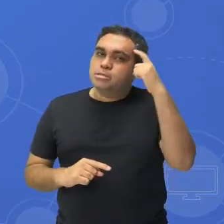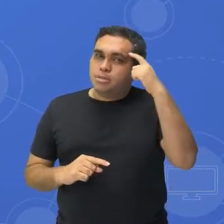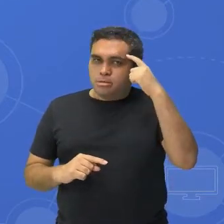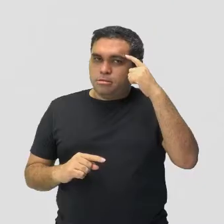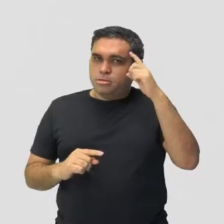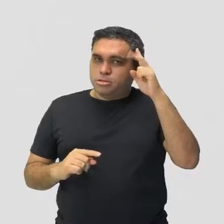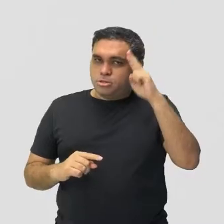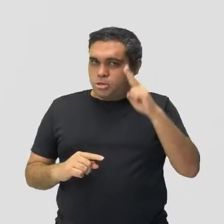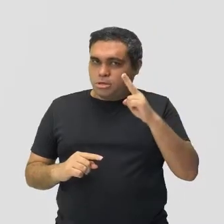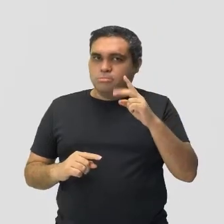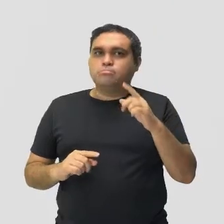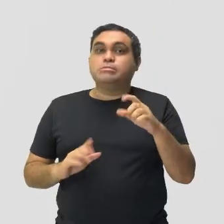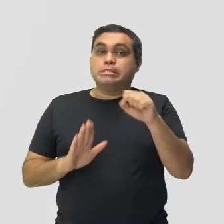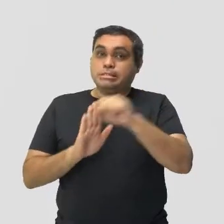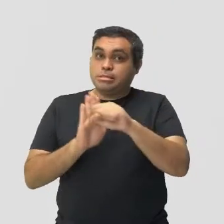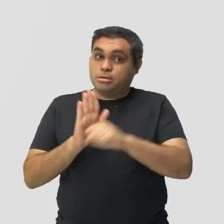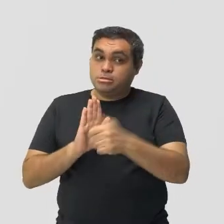historicamente,